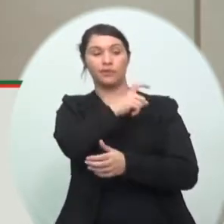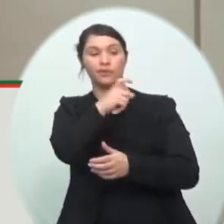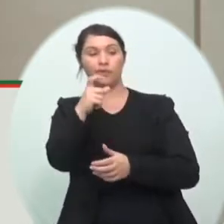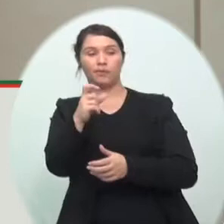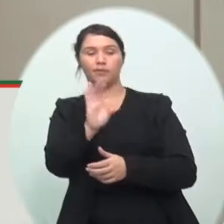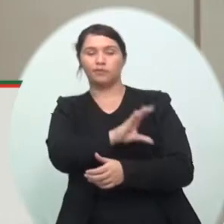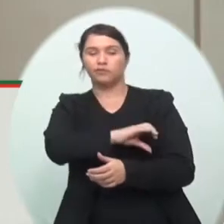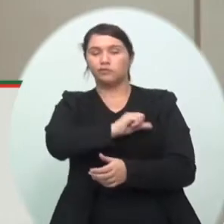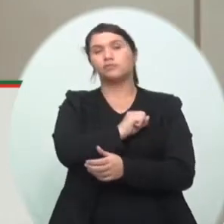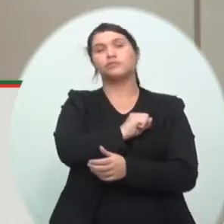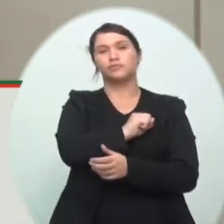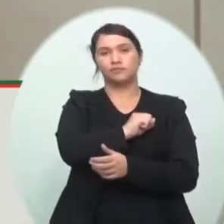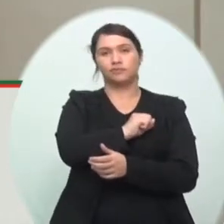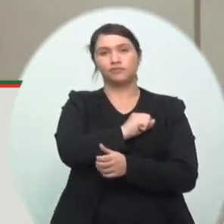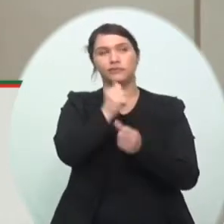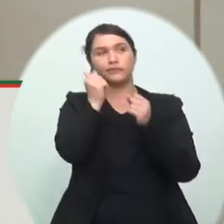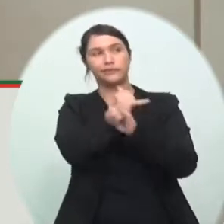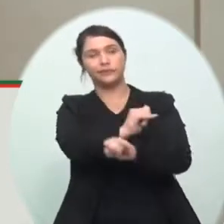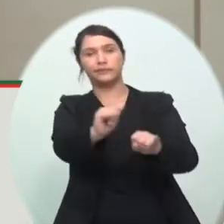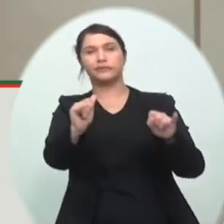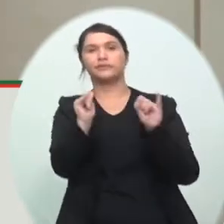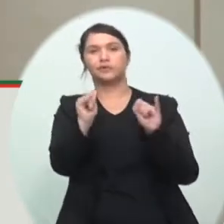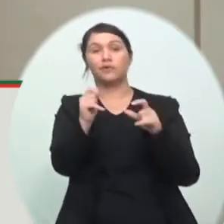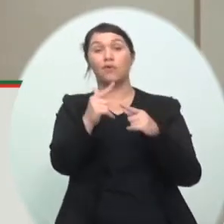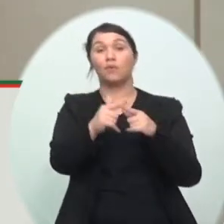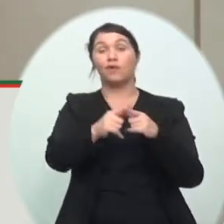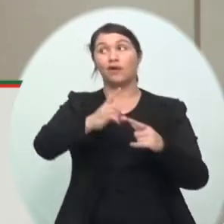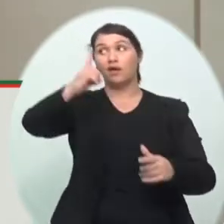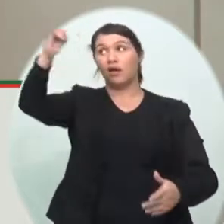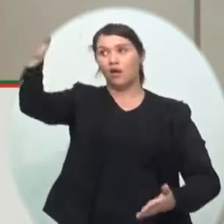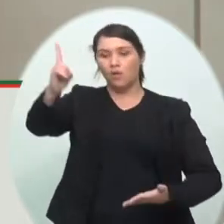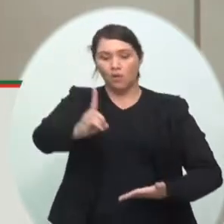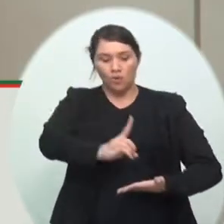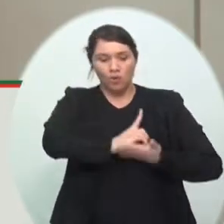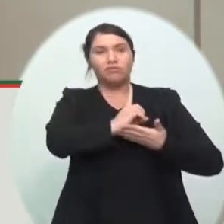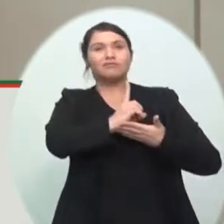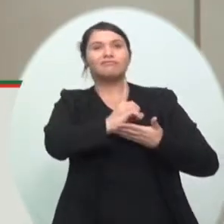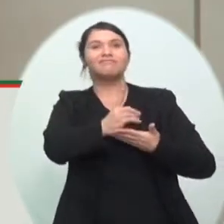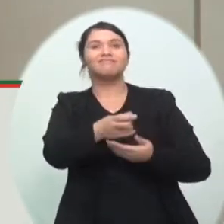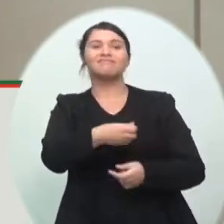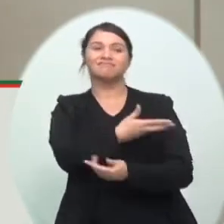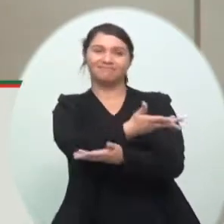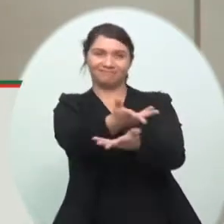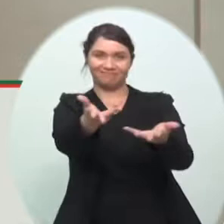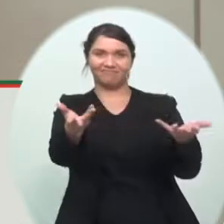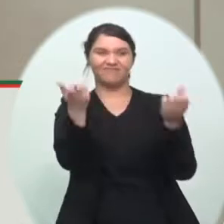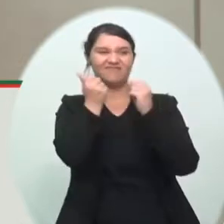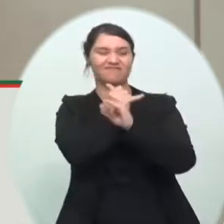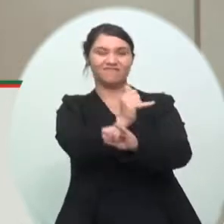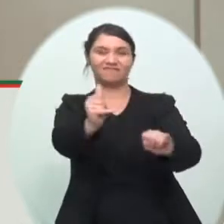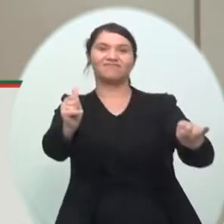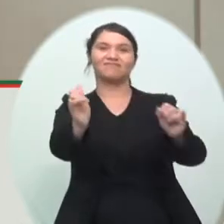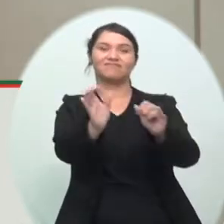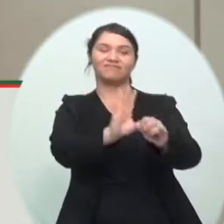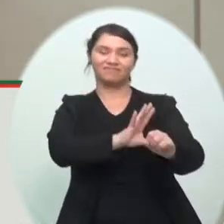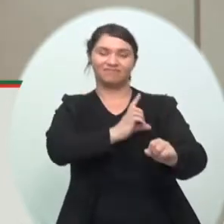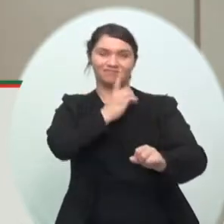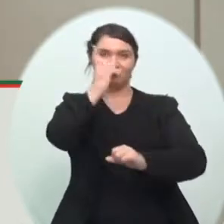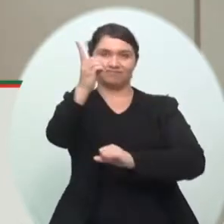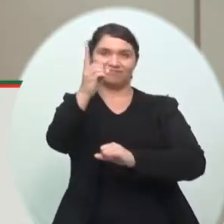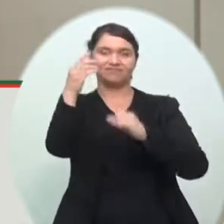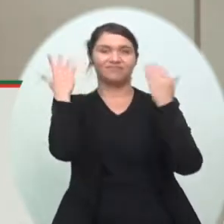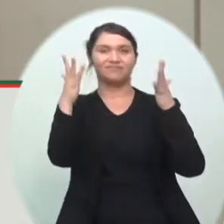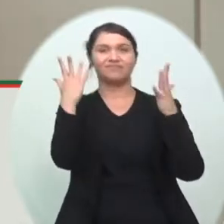de amor, né, leva Deus no coração das pessoas, além do alimento. E vocês fazem isso, parabéns pelo trabalho de vocês, parabéns,